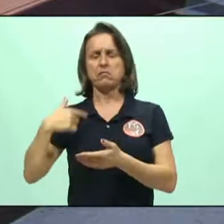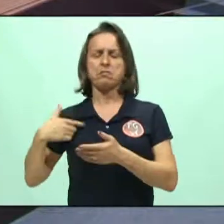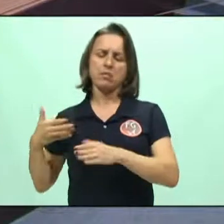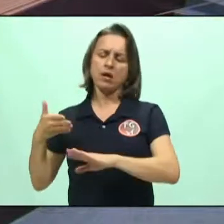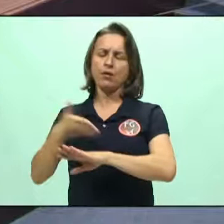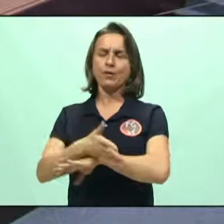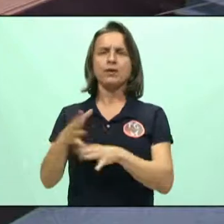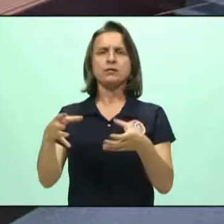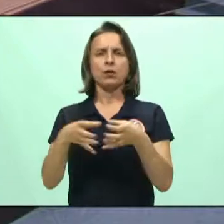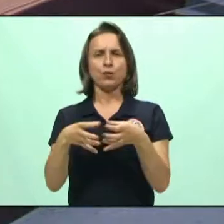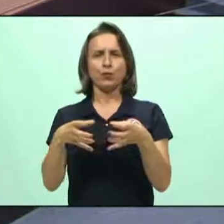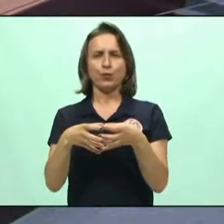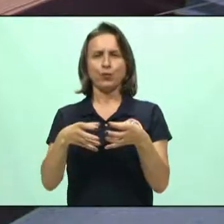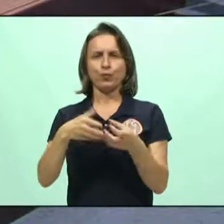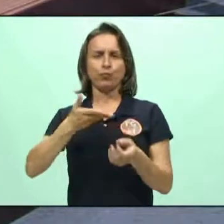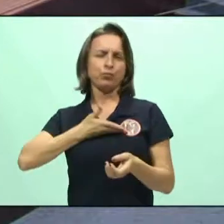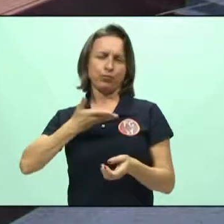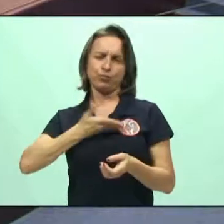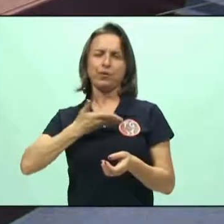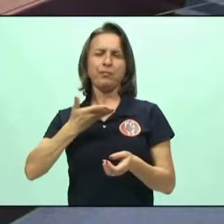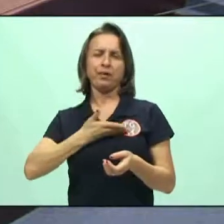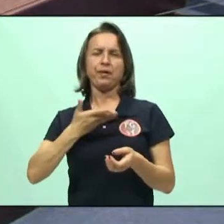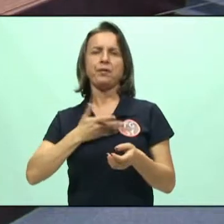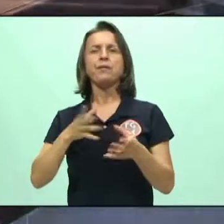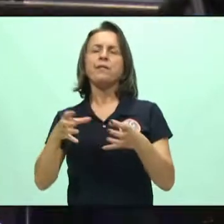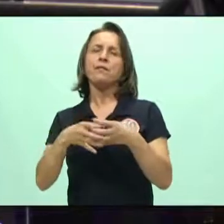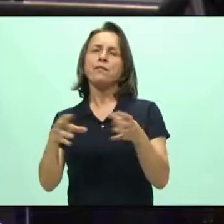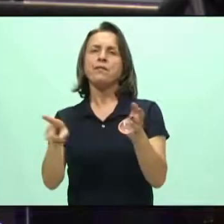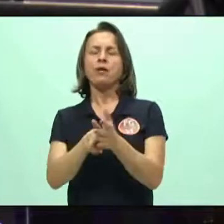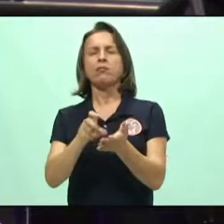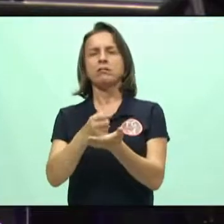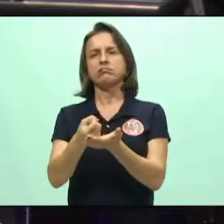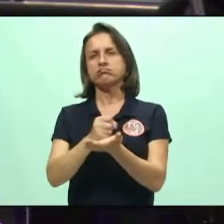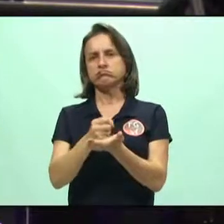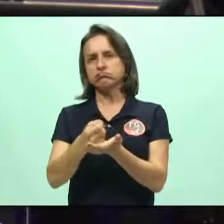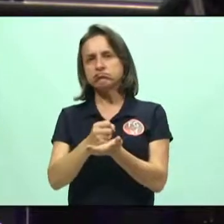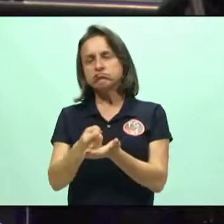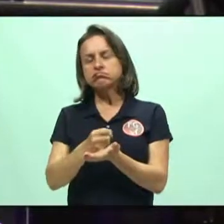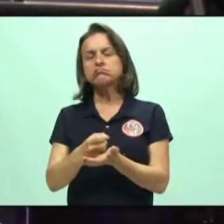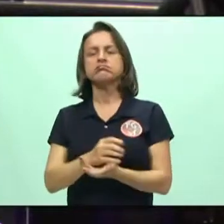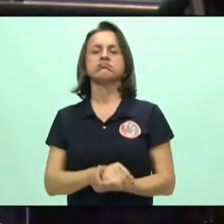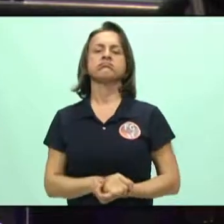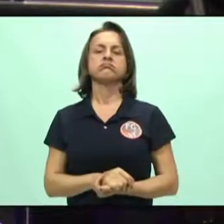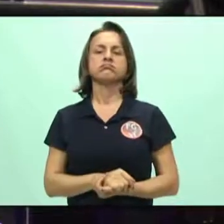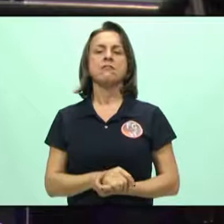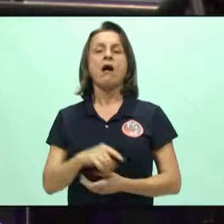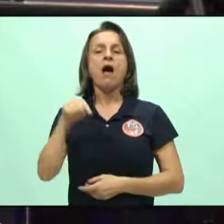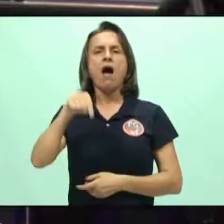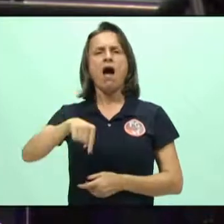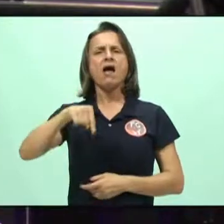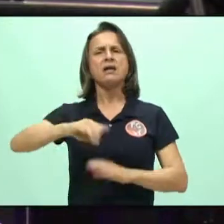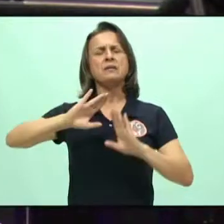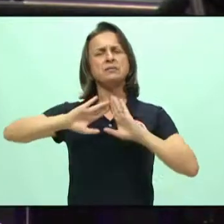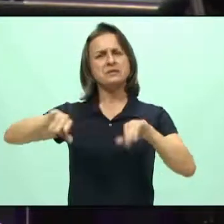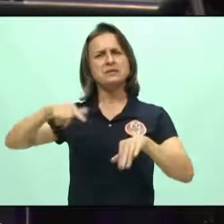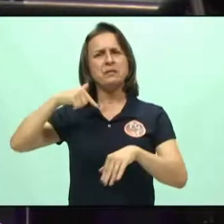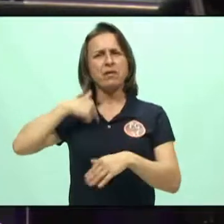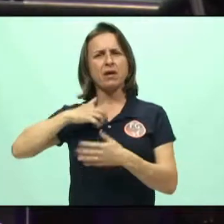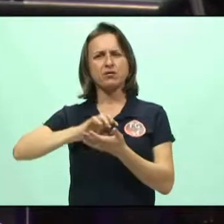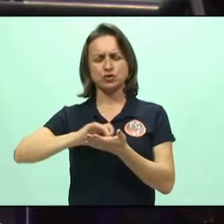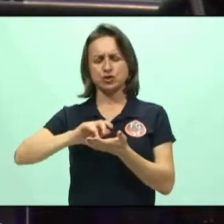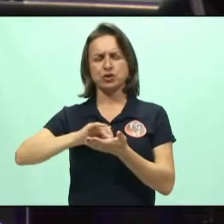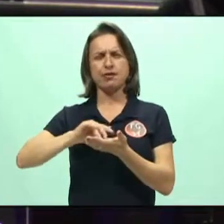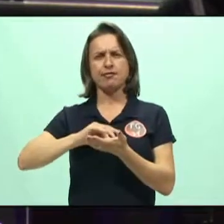de colegas do setor farmacêutico e e ali pedia para eu editar um código de sms